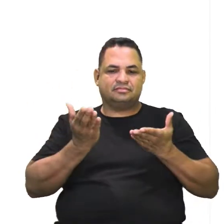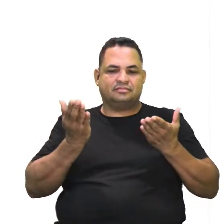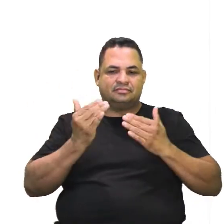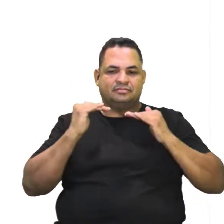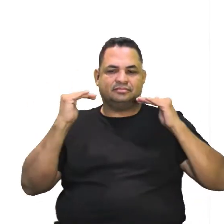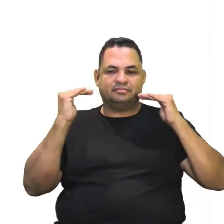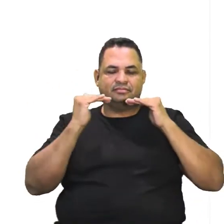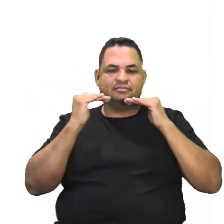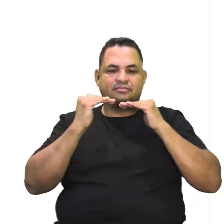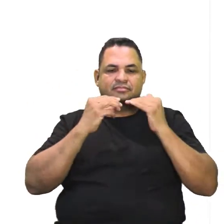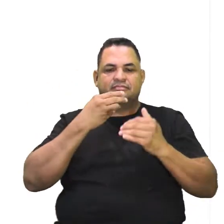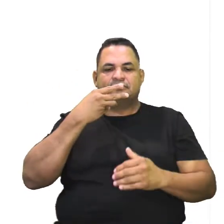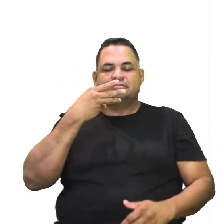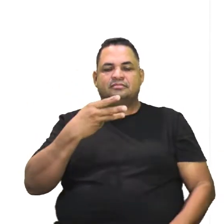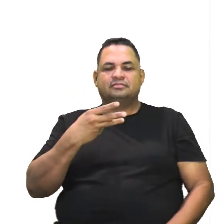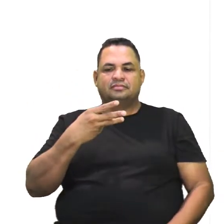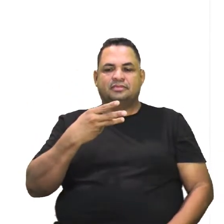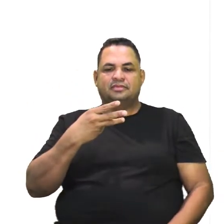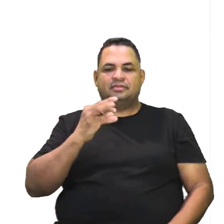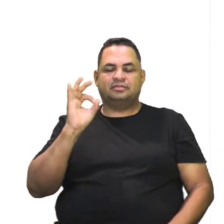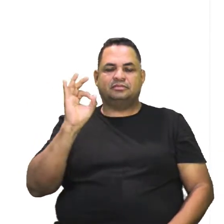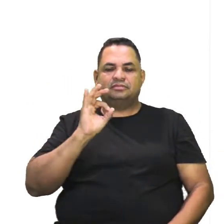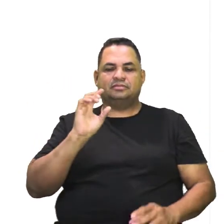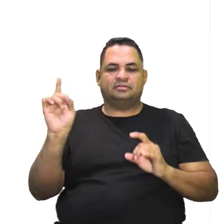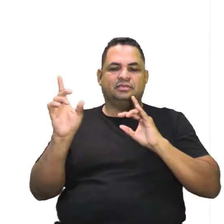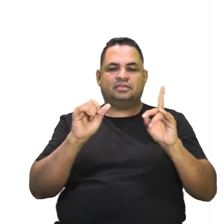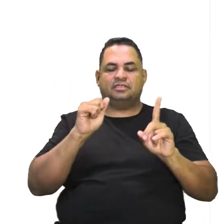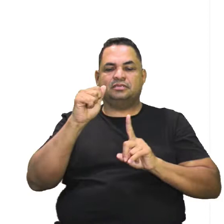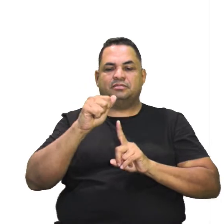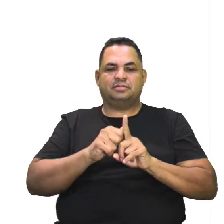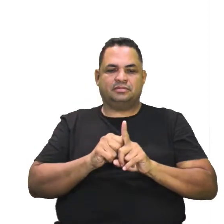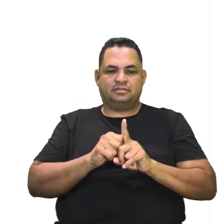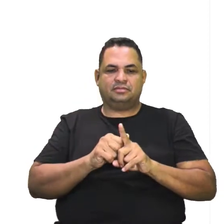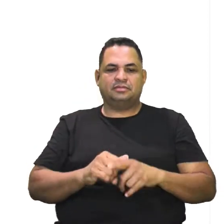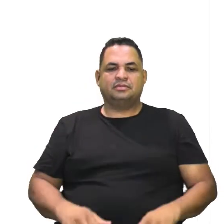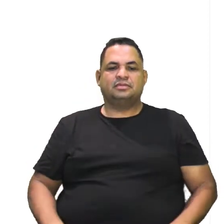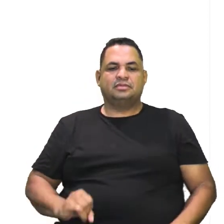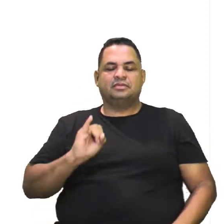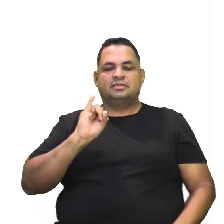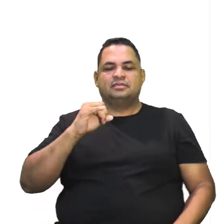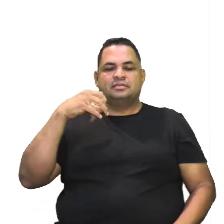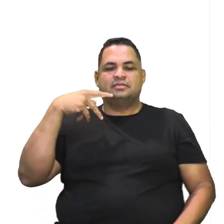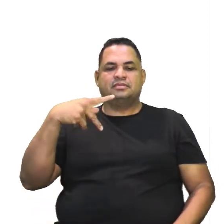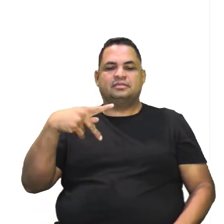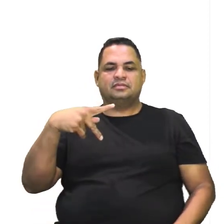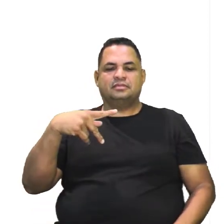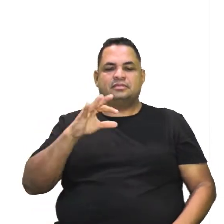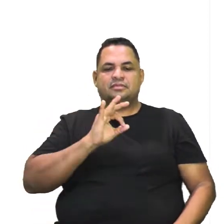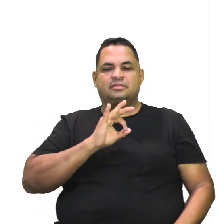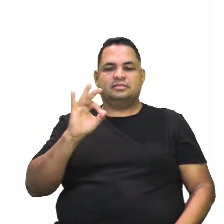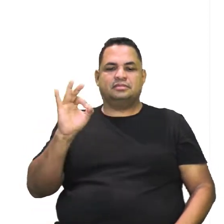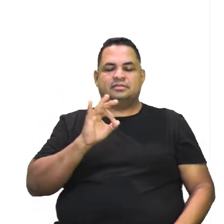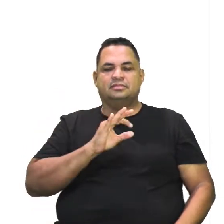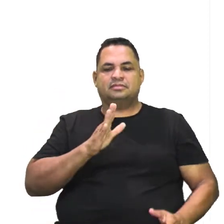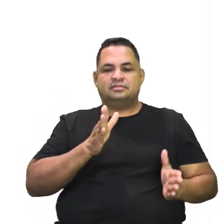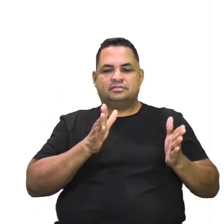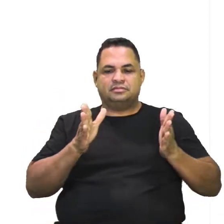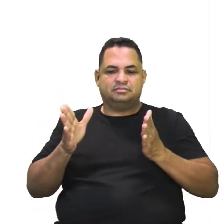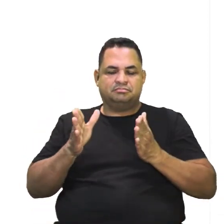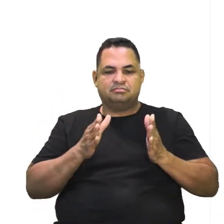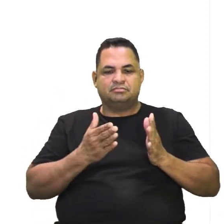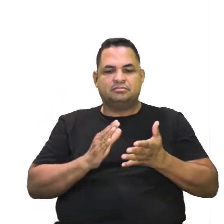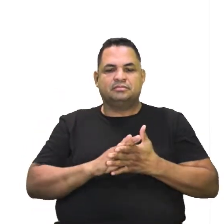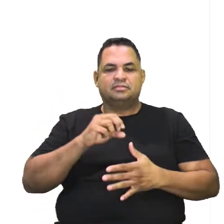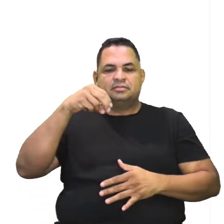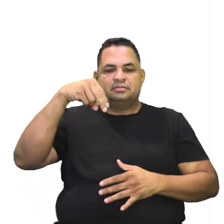equivalente. Vamos supor que ele falou assim, 3% ao mês. Essa é a taxa atual. IP é a taxa do período dado.